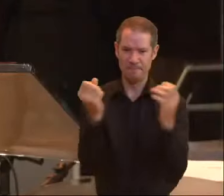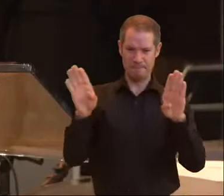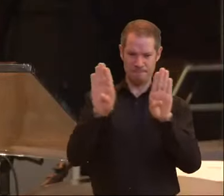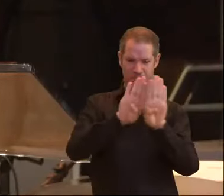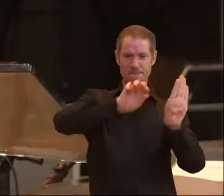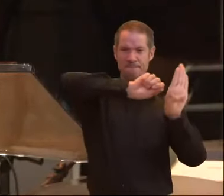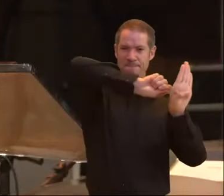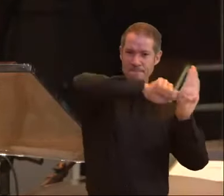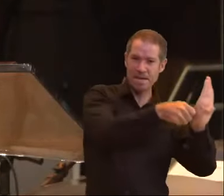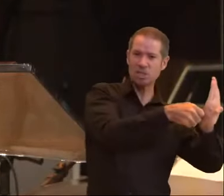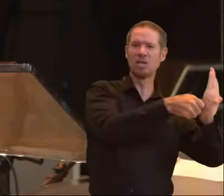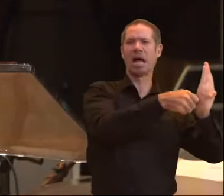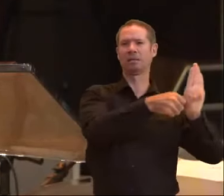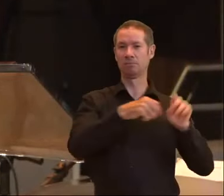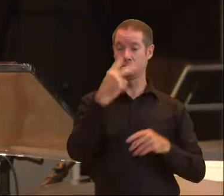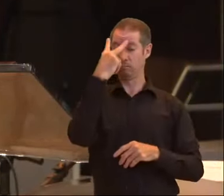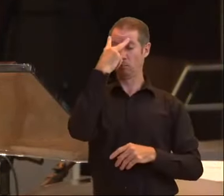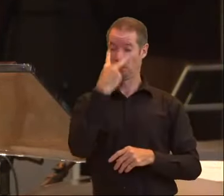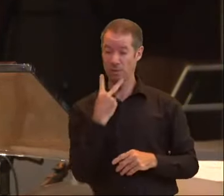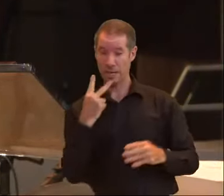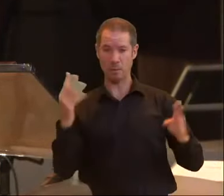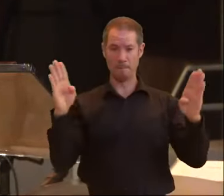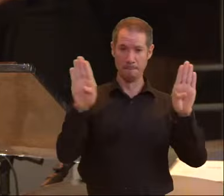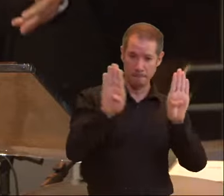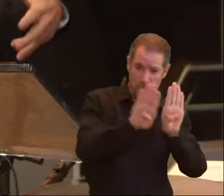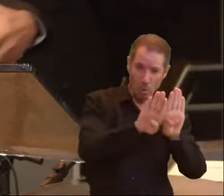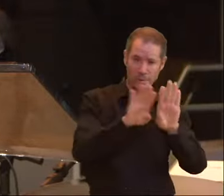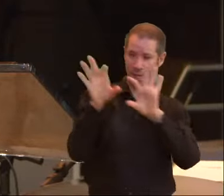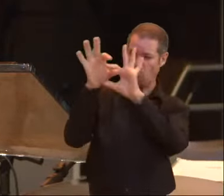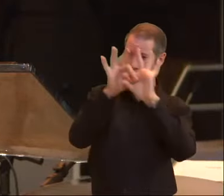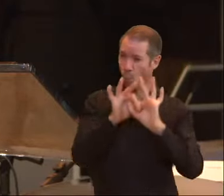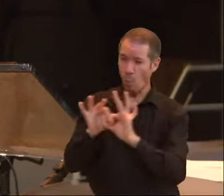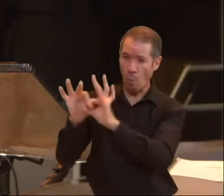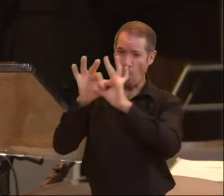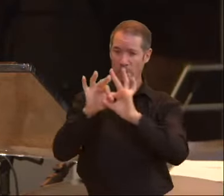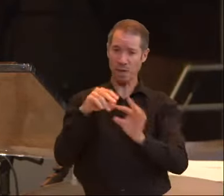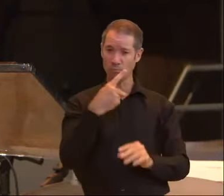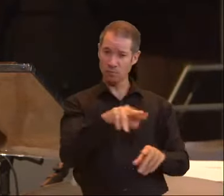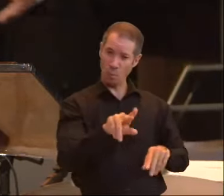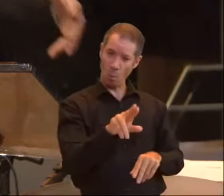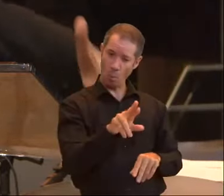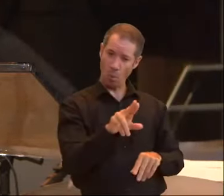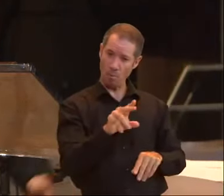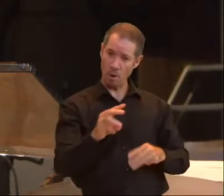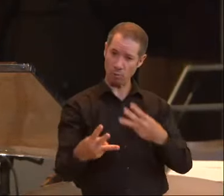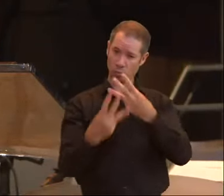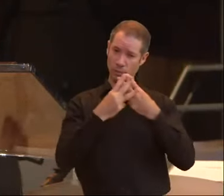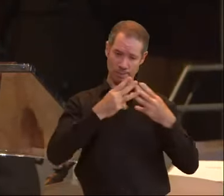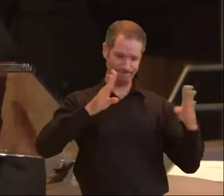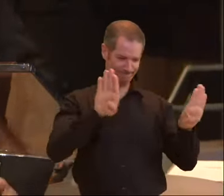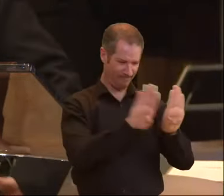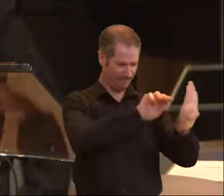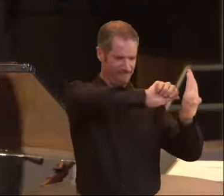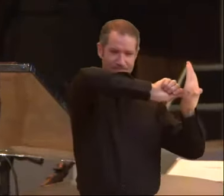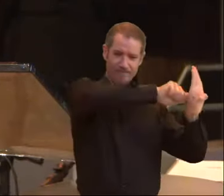fechada. Para aquele cego, a porta da comunhão com os seus irmãos ali judeus foi fechada. Mas aí